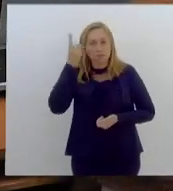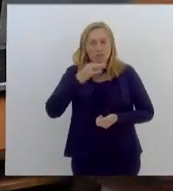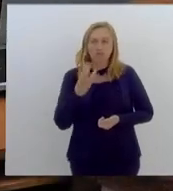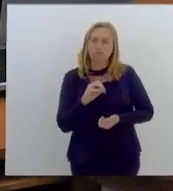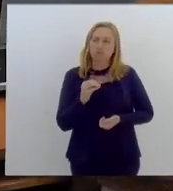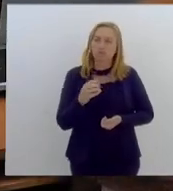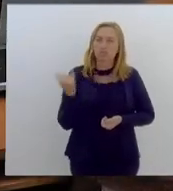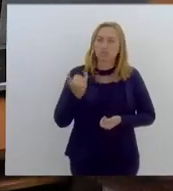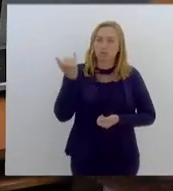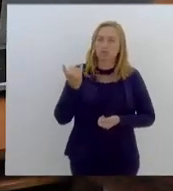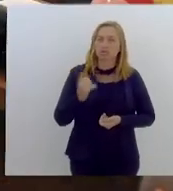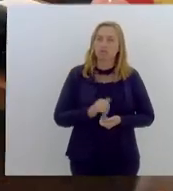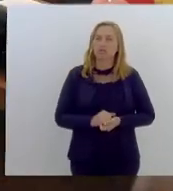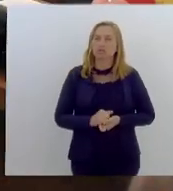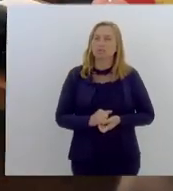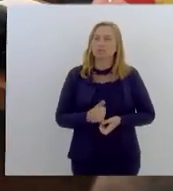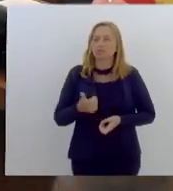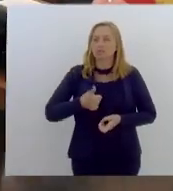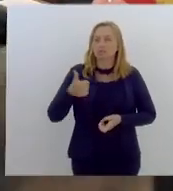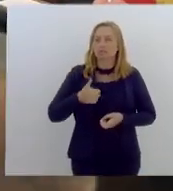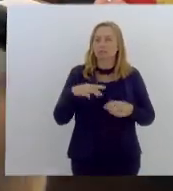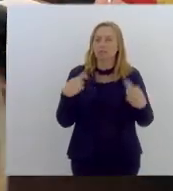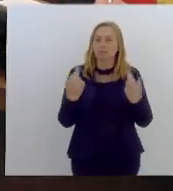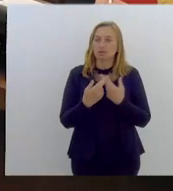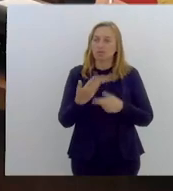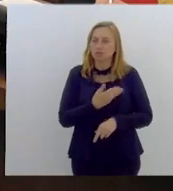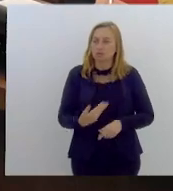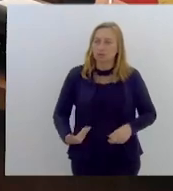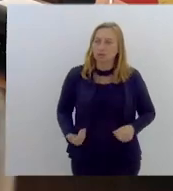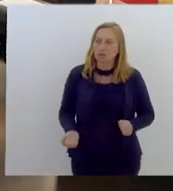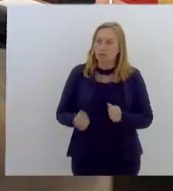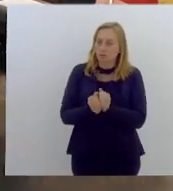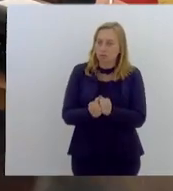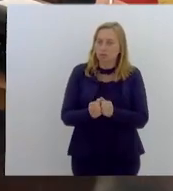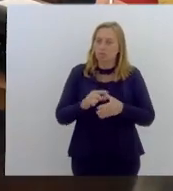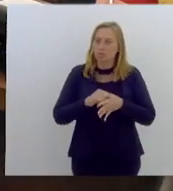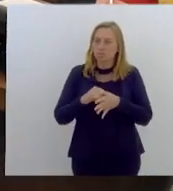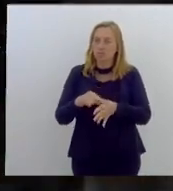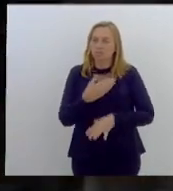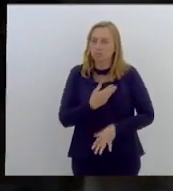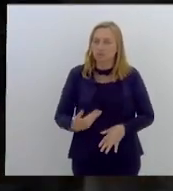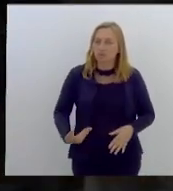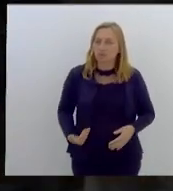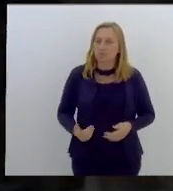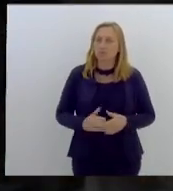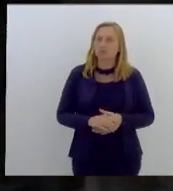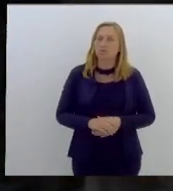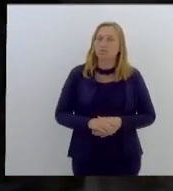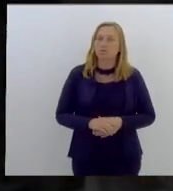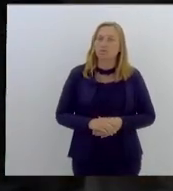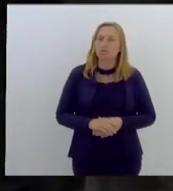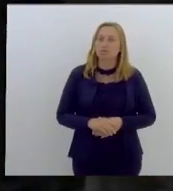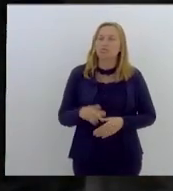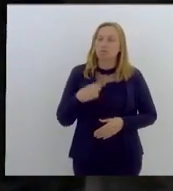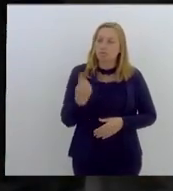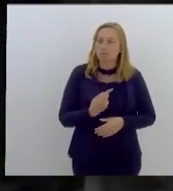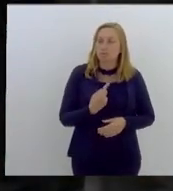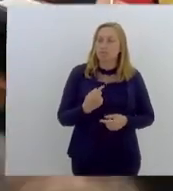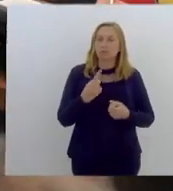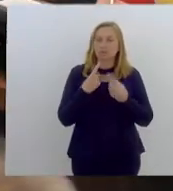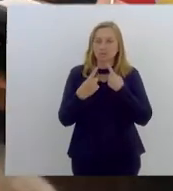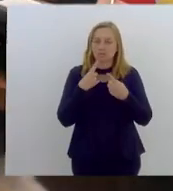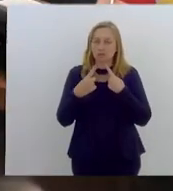até porque a primeira audiência pública que Vossa Excelência participou como líder do governo foi a audiência pública onde nós fizemos esse